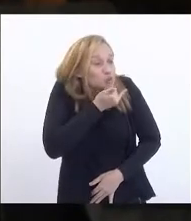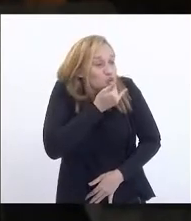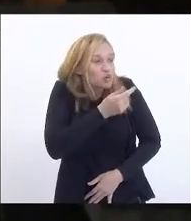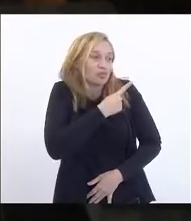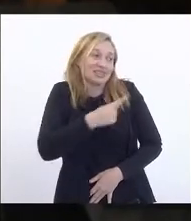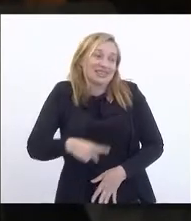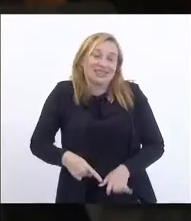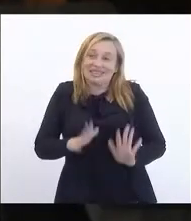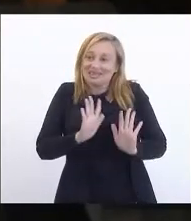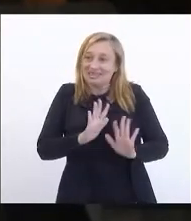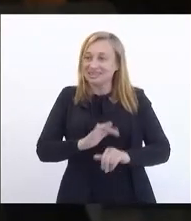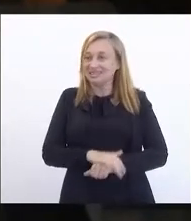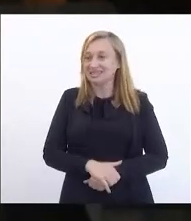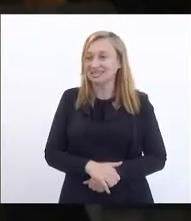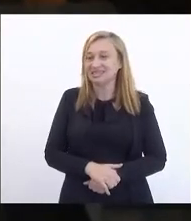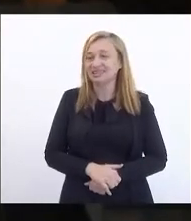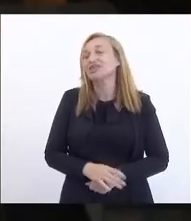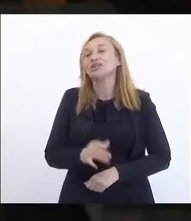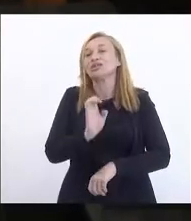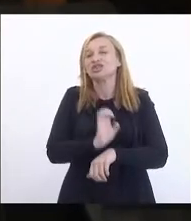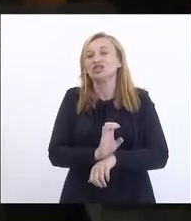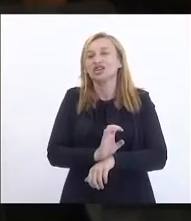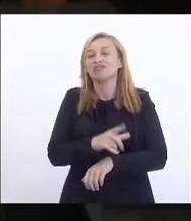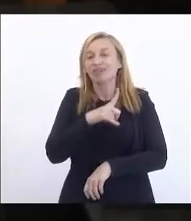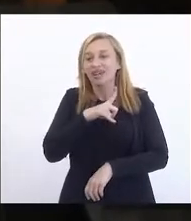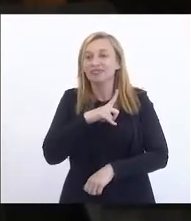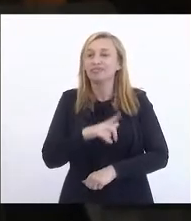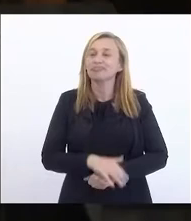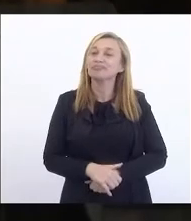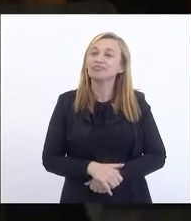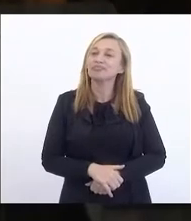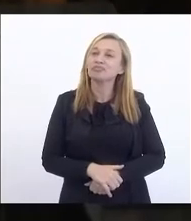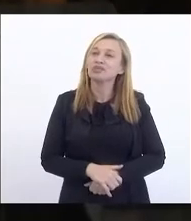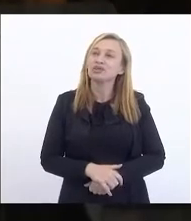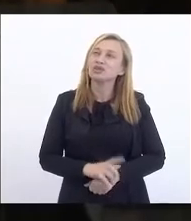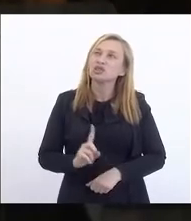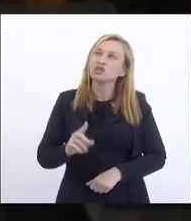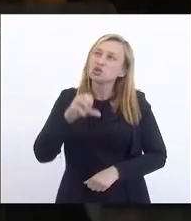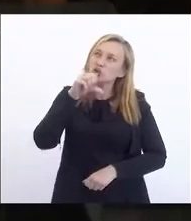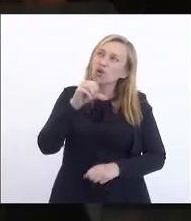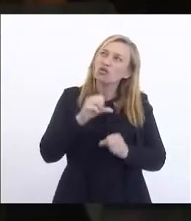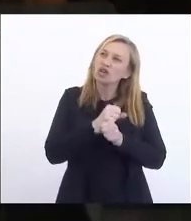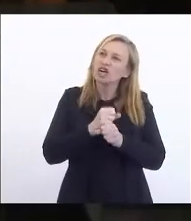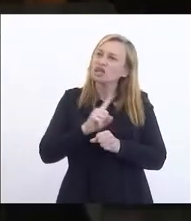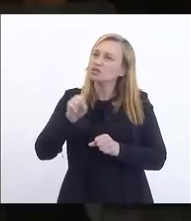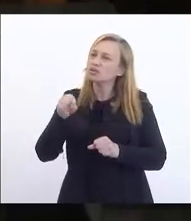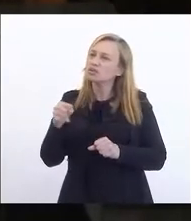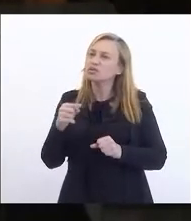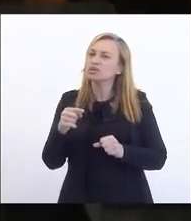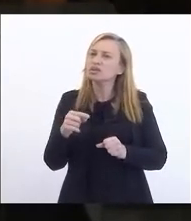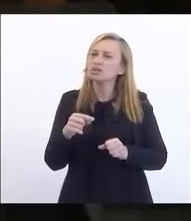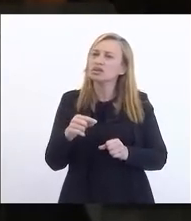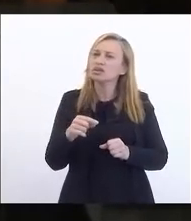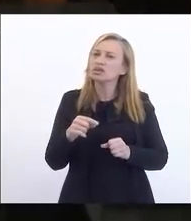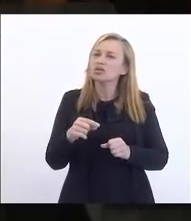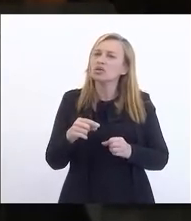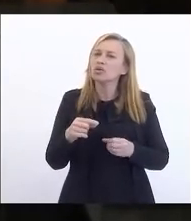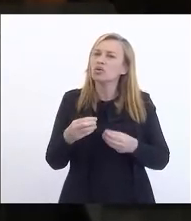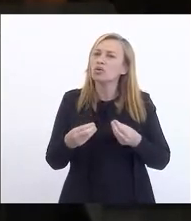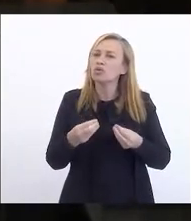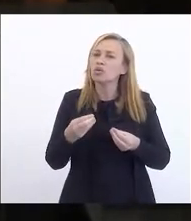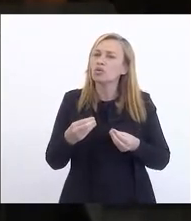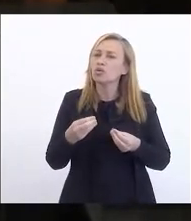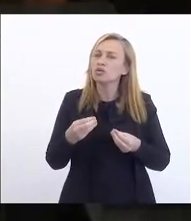presidente, que o Estado tem, nos próximos nove anos, como recuperar,